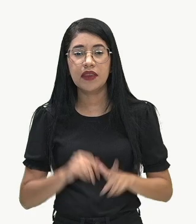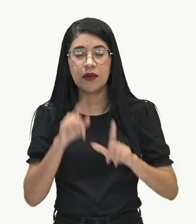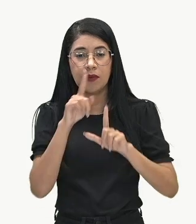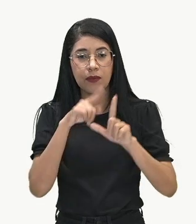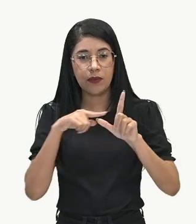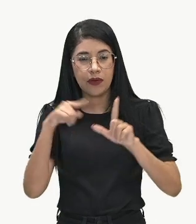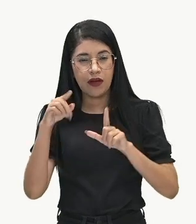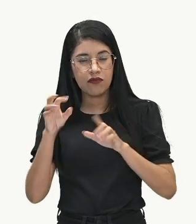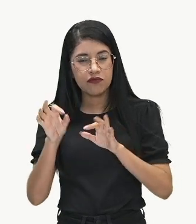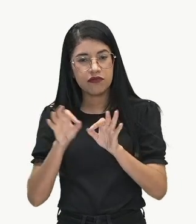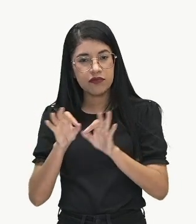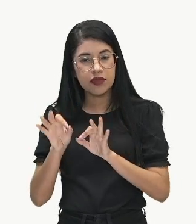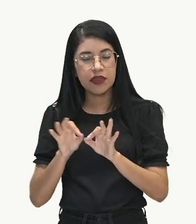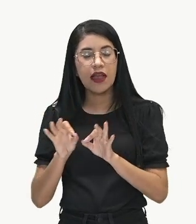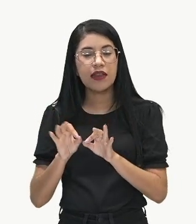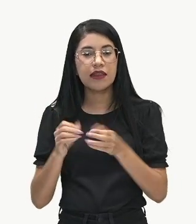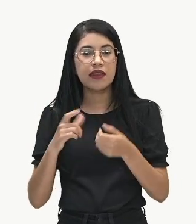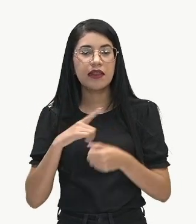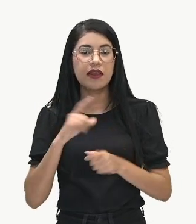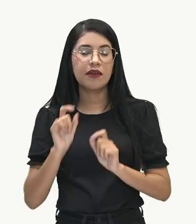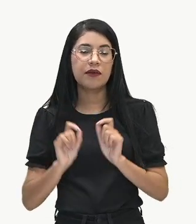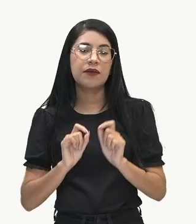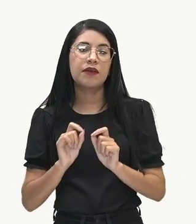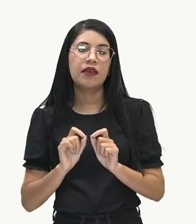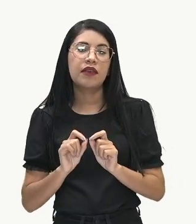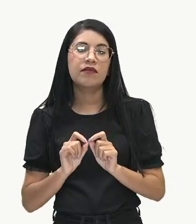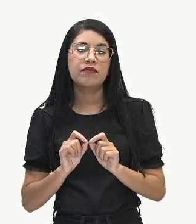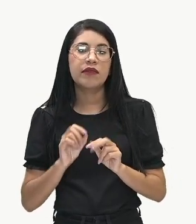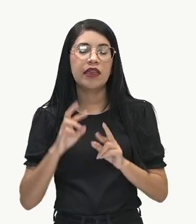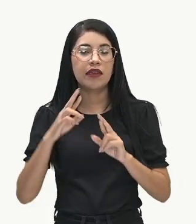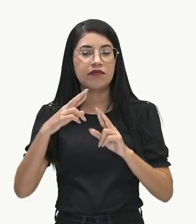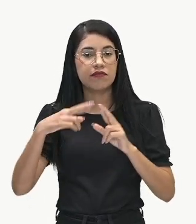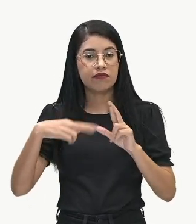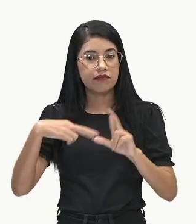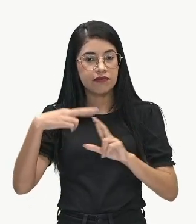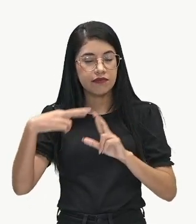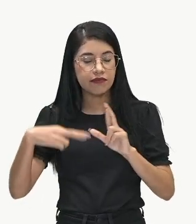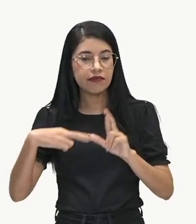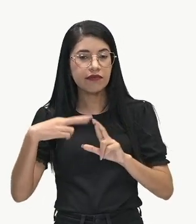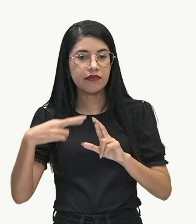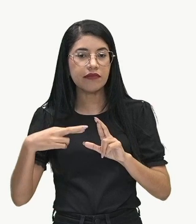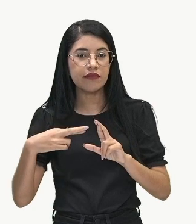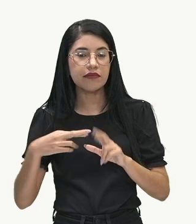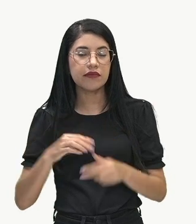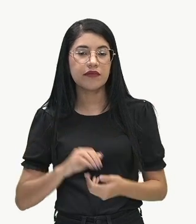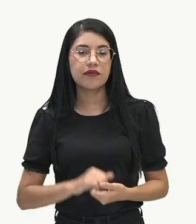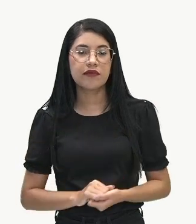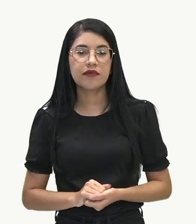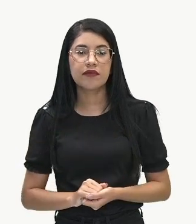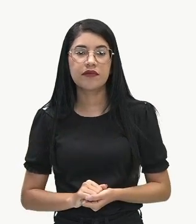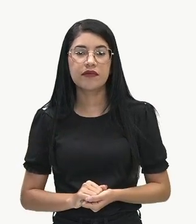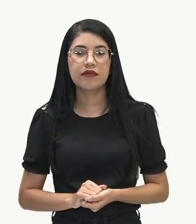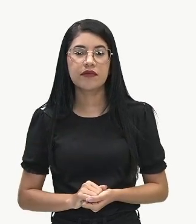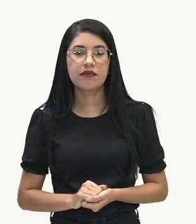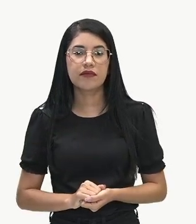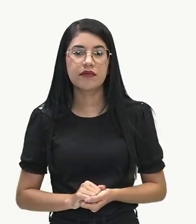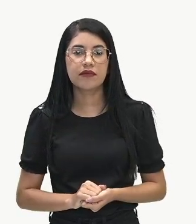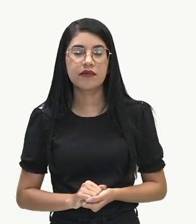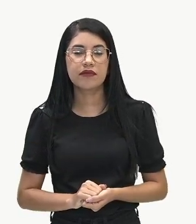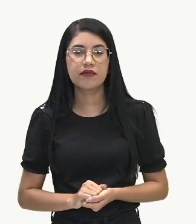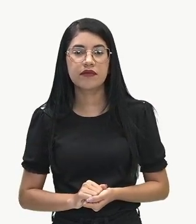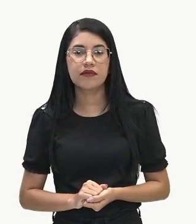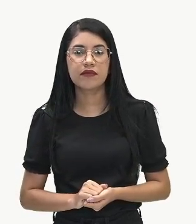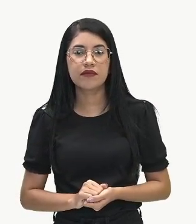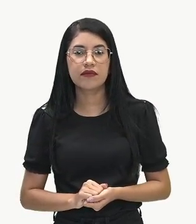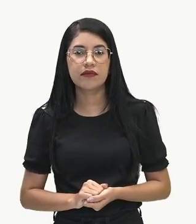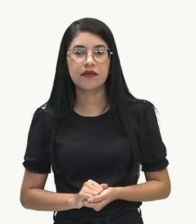montando o gráfico, nós temos esta reação, tá? Onde aqui é